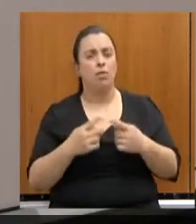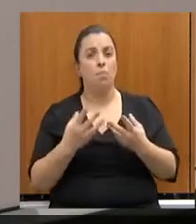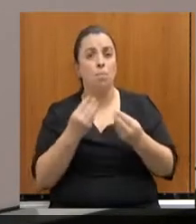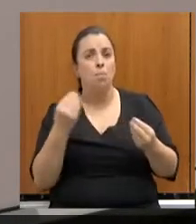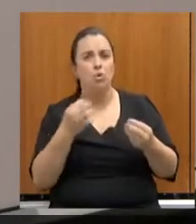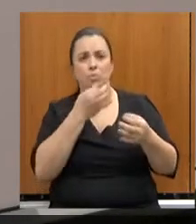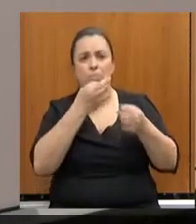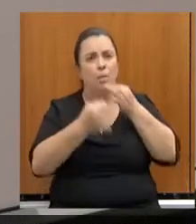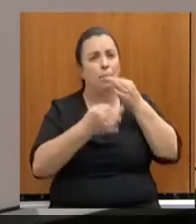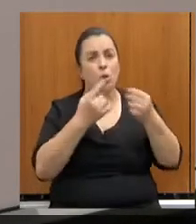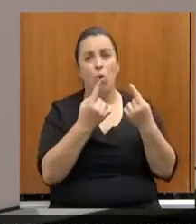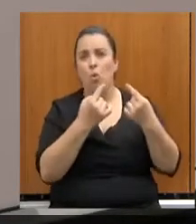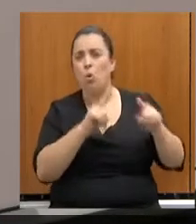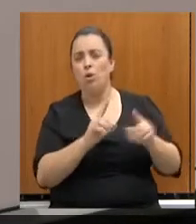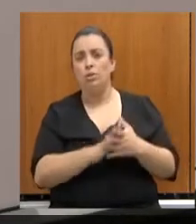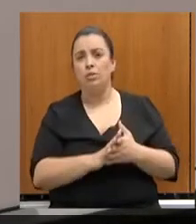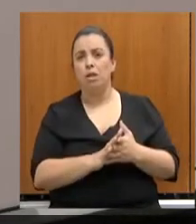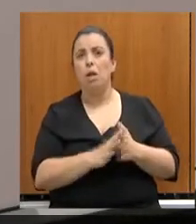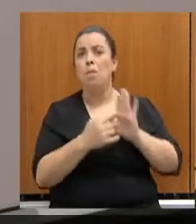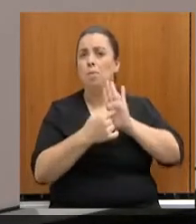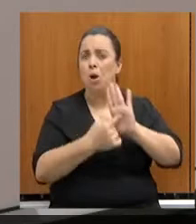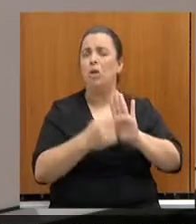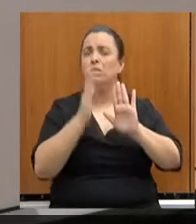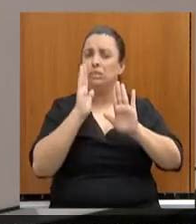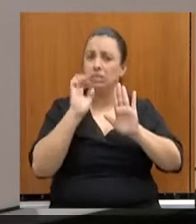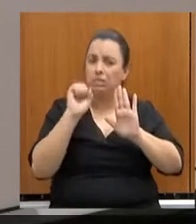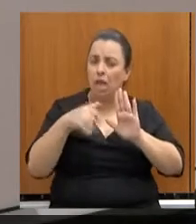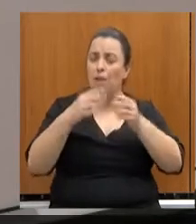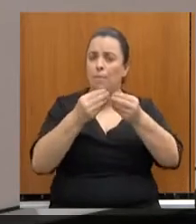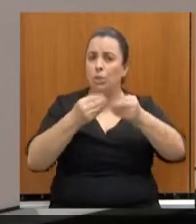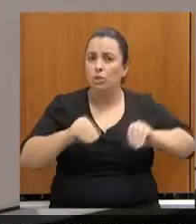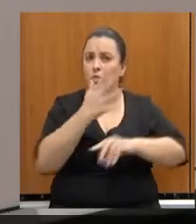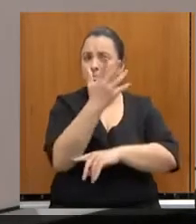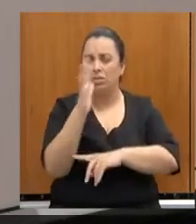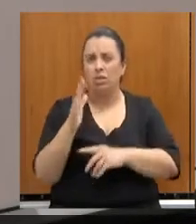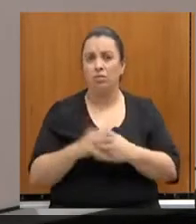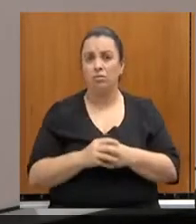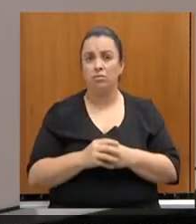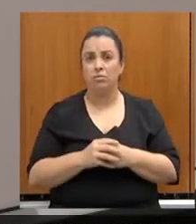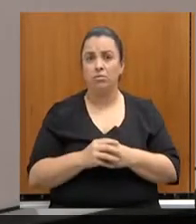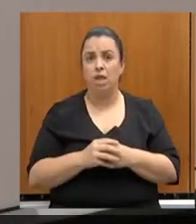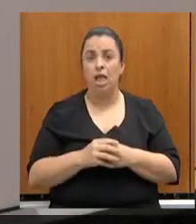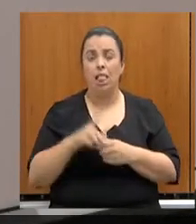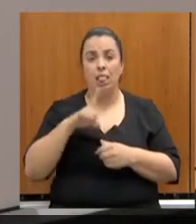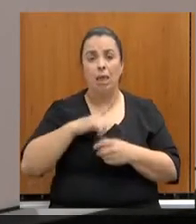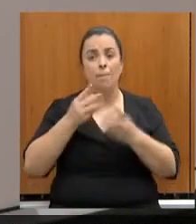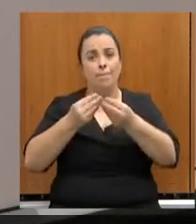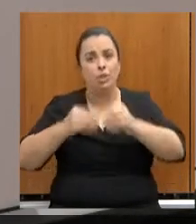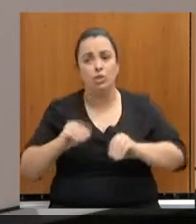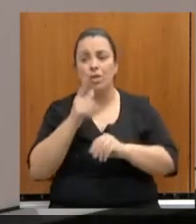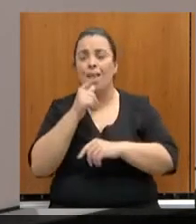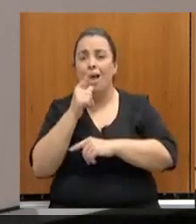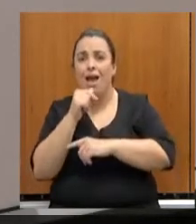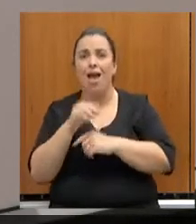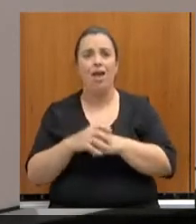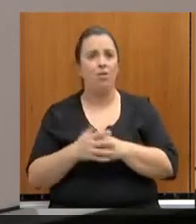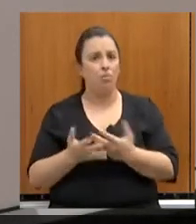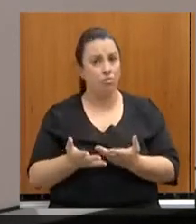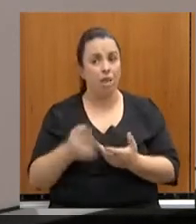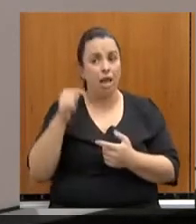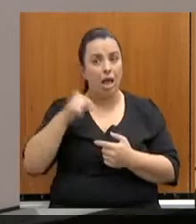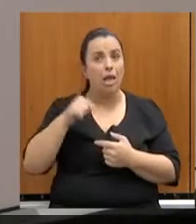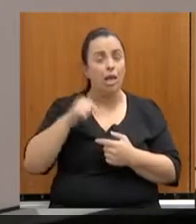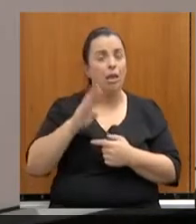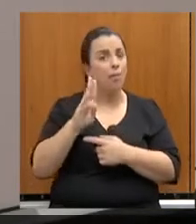ambiental é demonstrando o impacto na segurança hídrica da região metropolitana é nós temos outros problemas